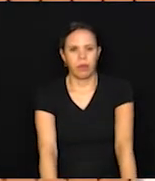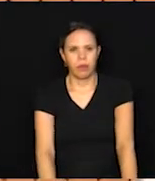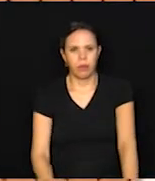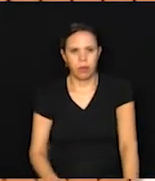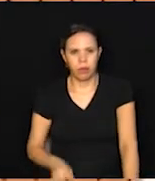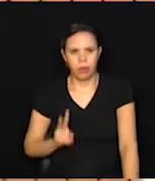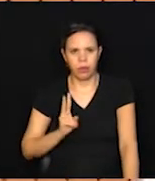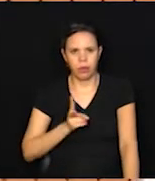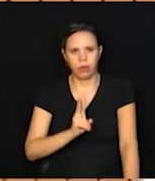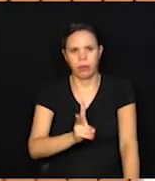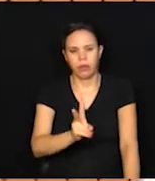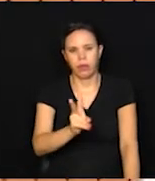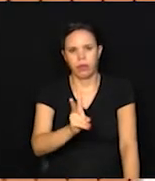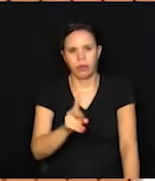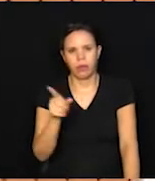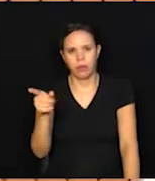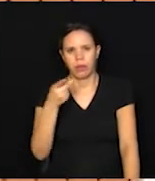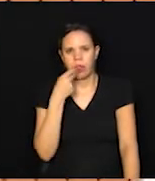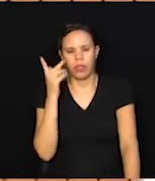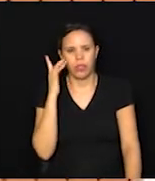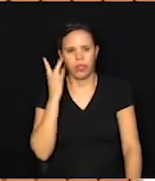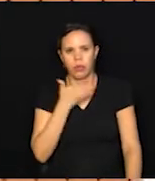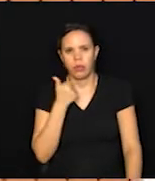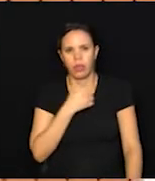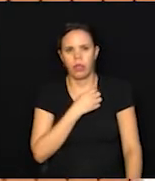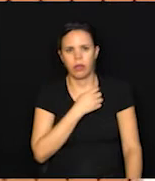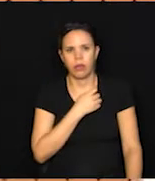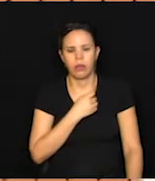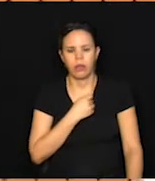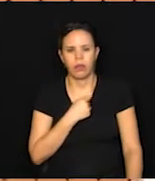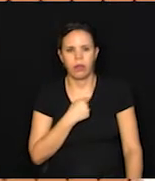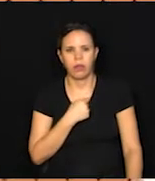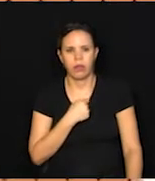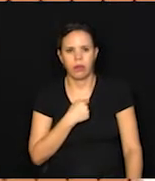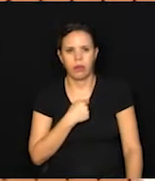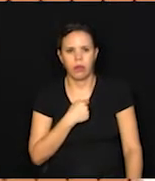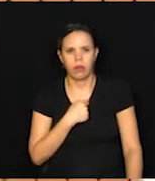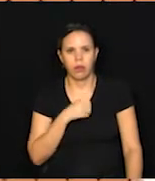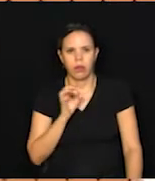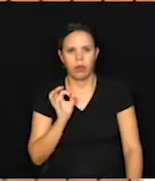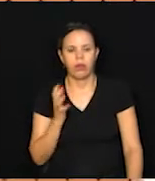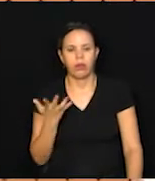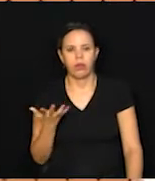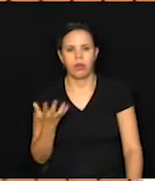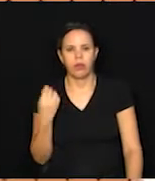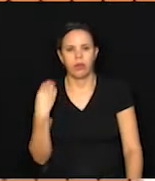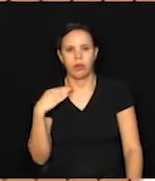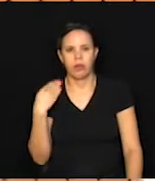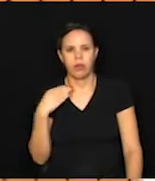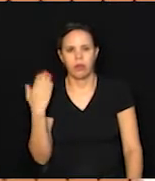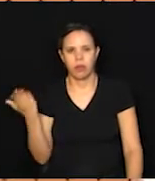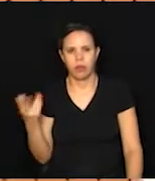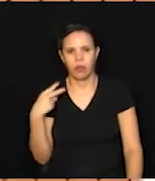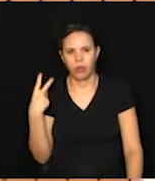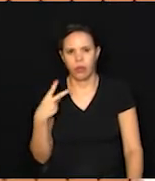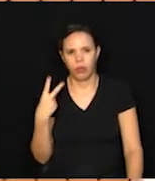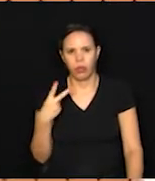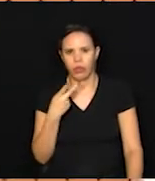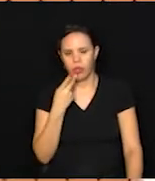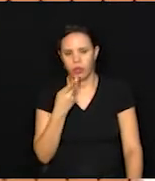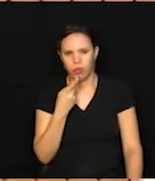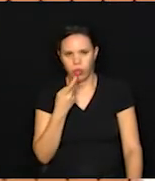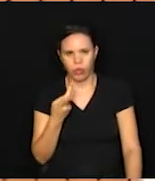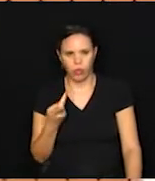aí aquilo que vocês acham mais produtivo. Então, Mariana, eu vou abrir, você faça as suas